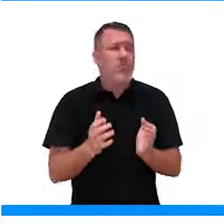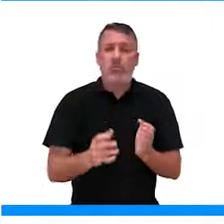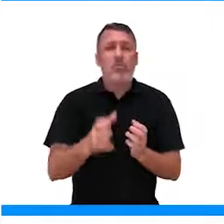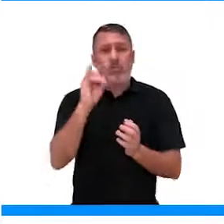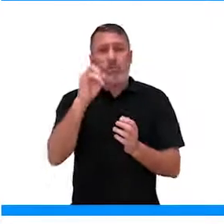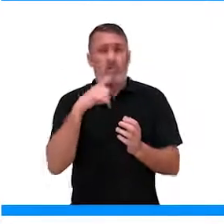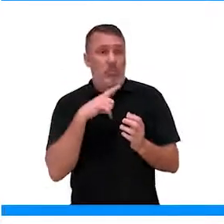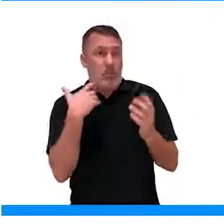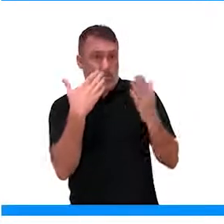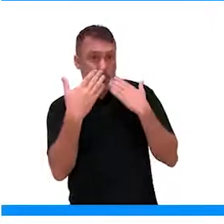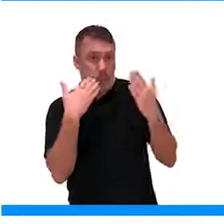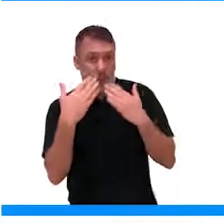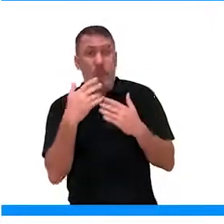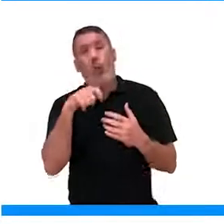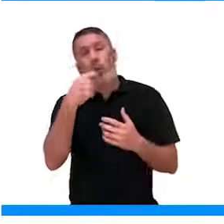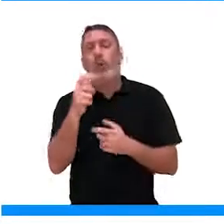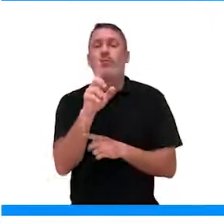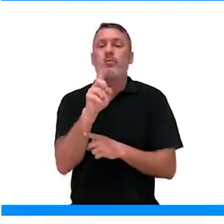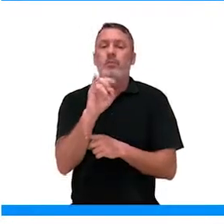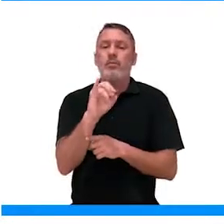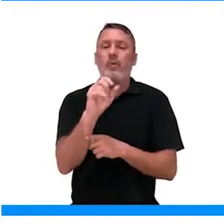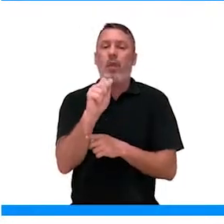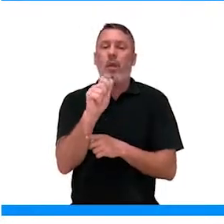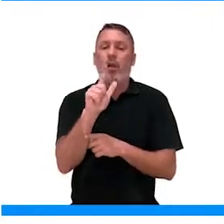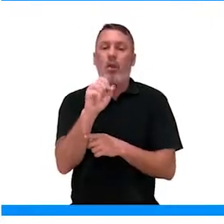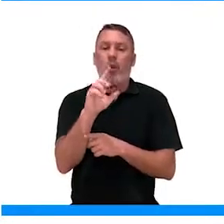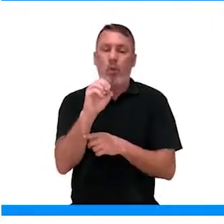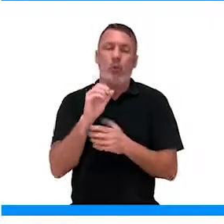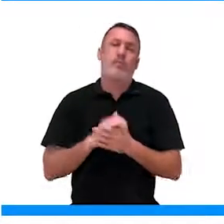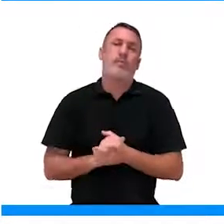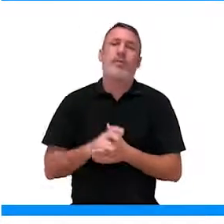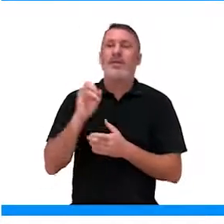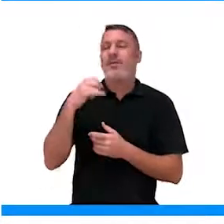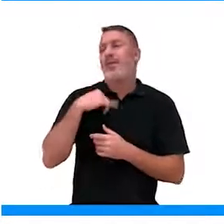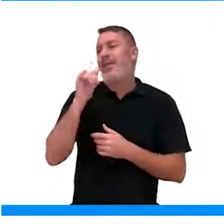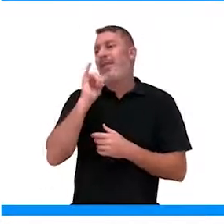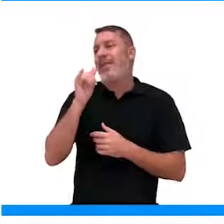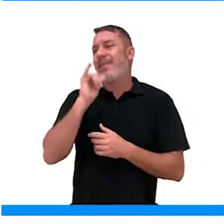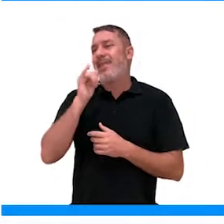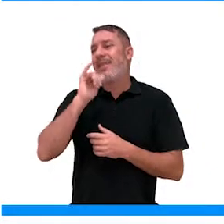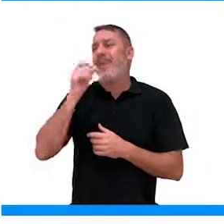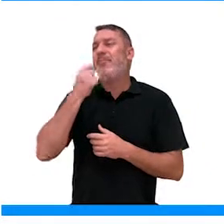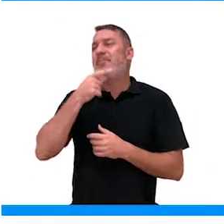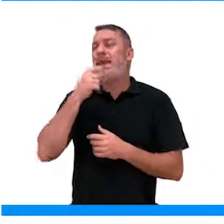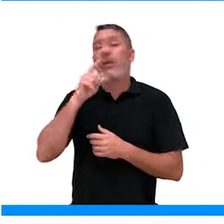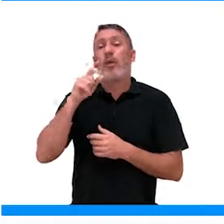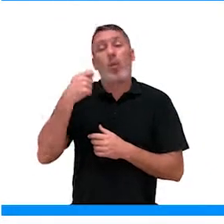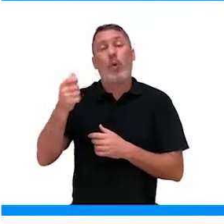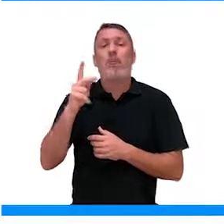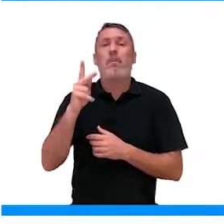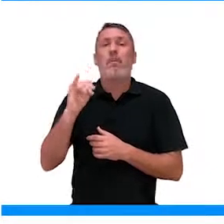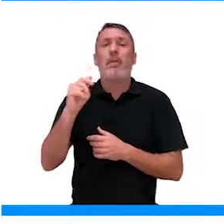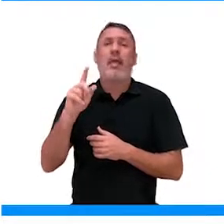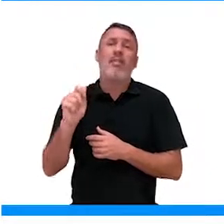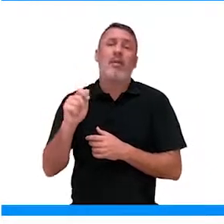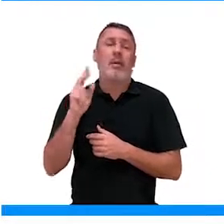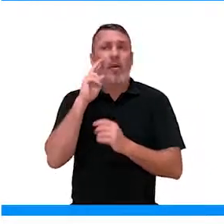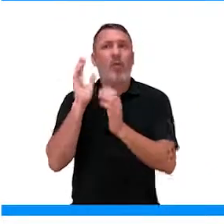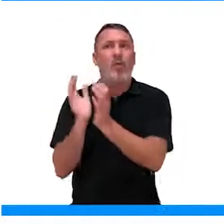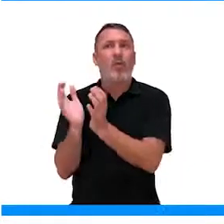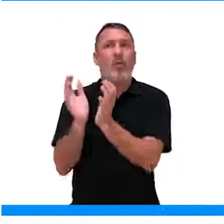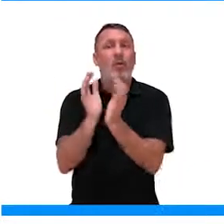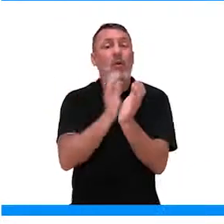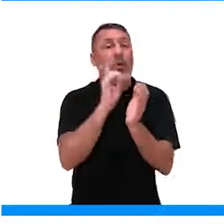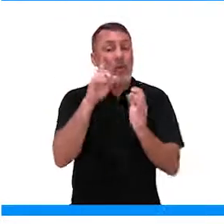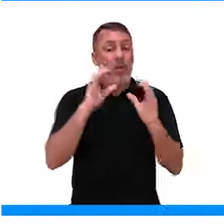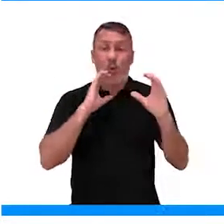se eu estou conversando com um colega, é um diálogo. Se eu estou contando uma história engraçada, pode ser uma piada.